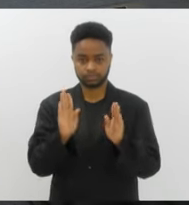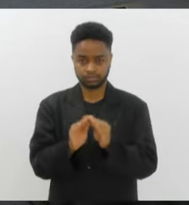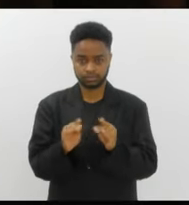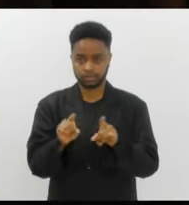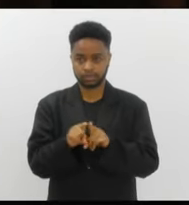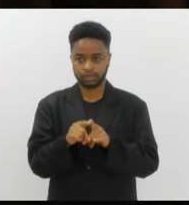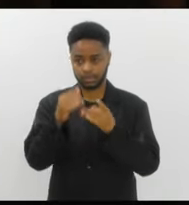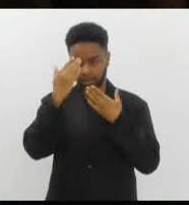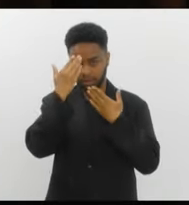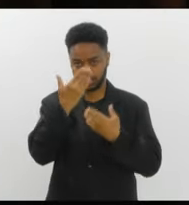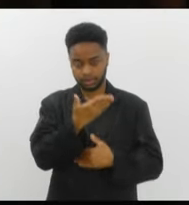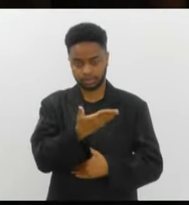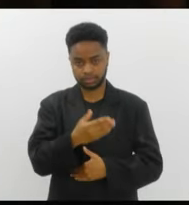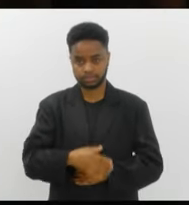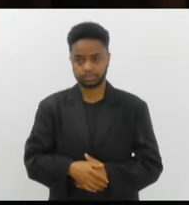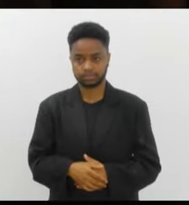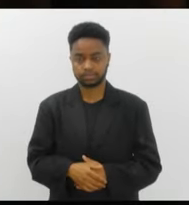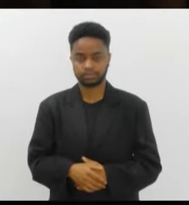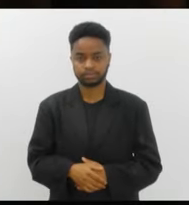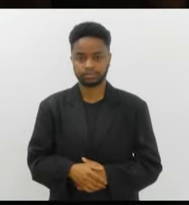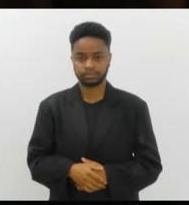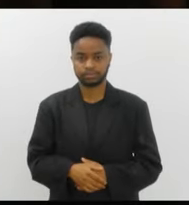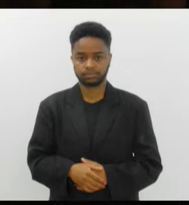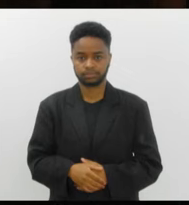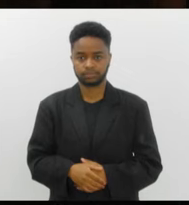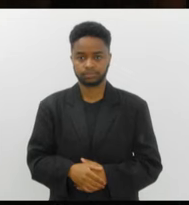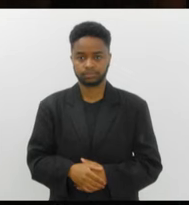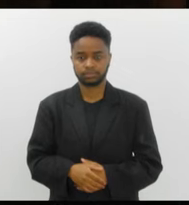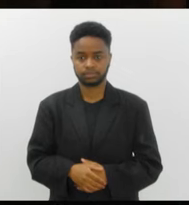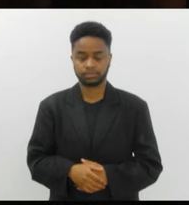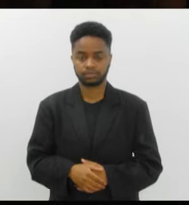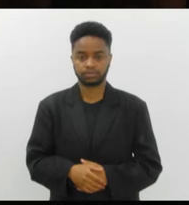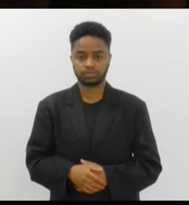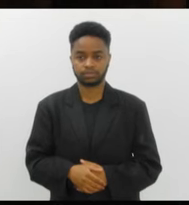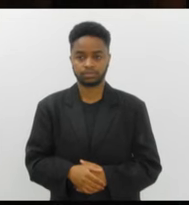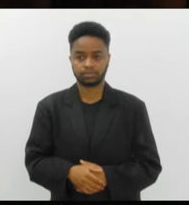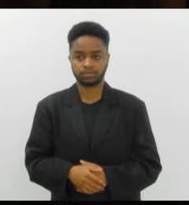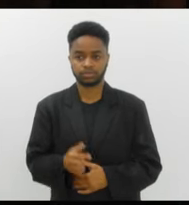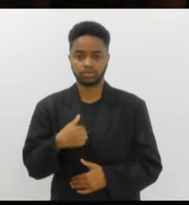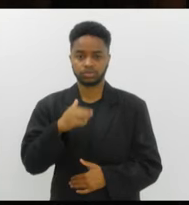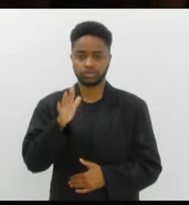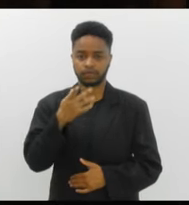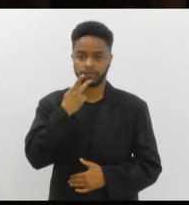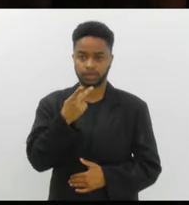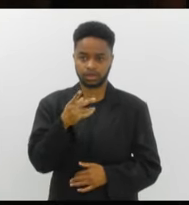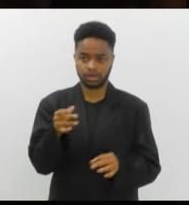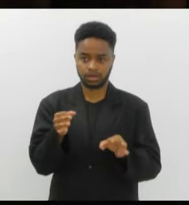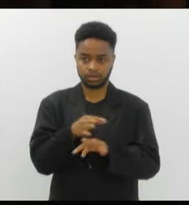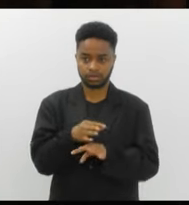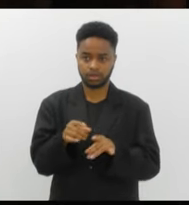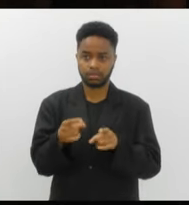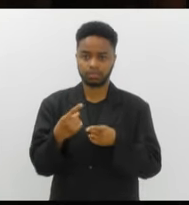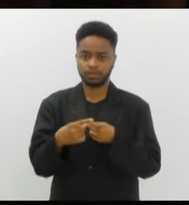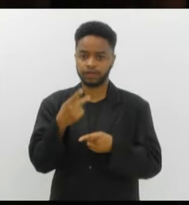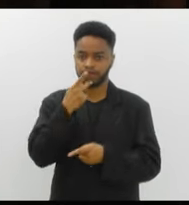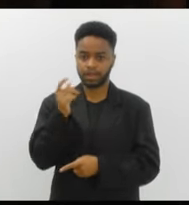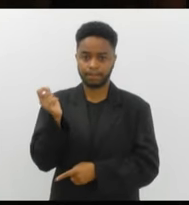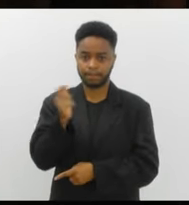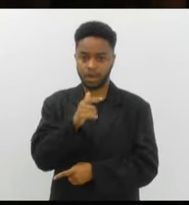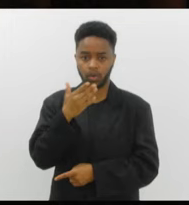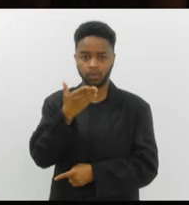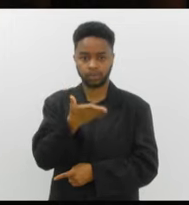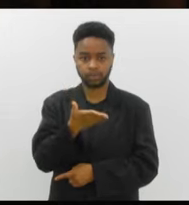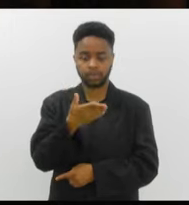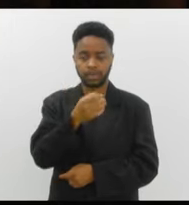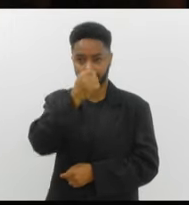Vossa Excelência, que de forma objetiva falei o que tinha que falar. Falar mal desse prefeito vagabundo é